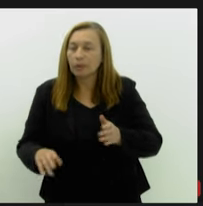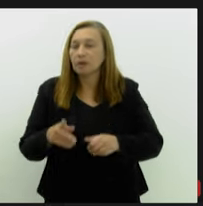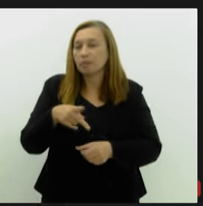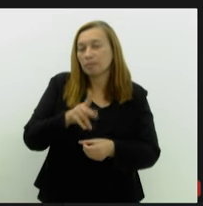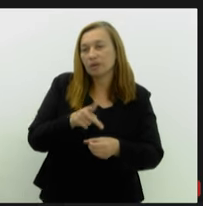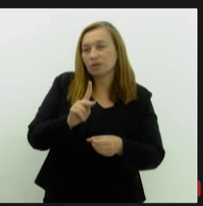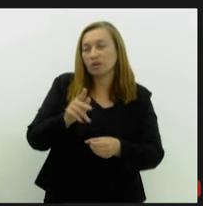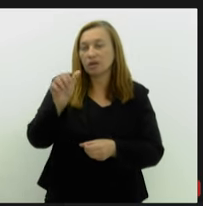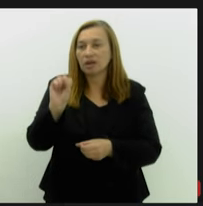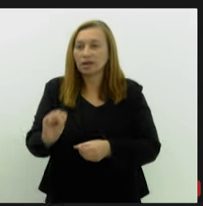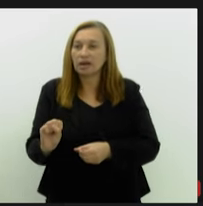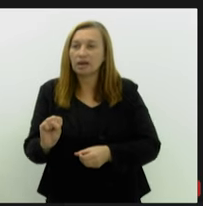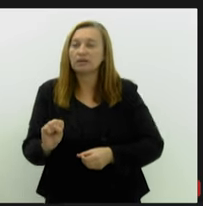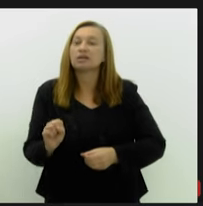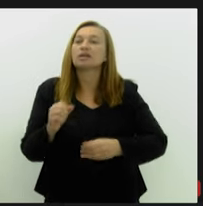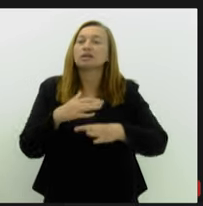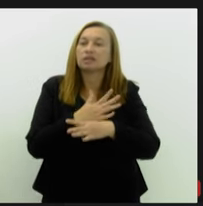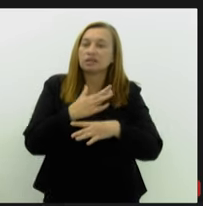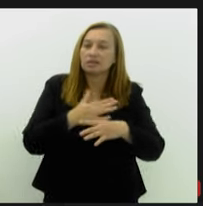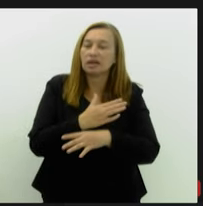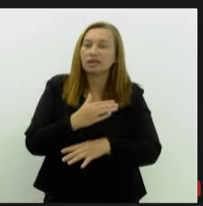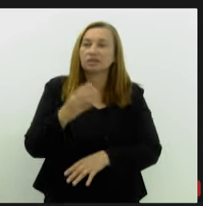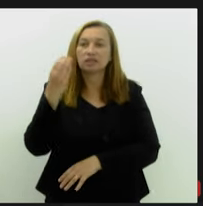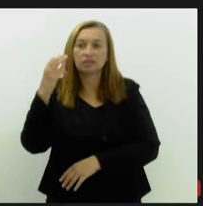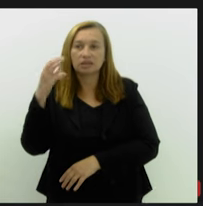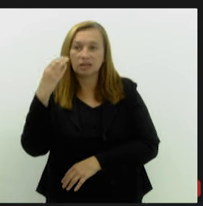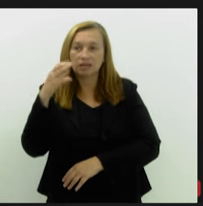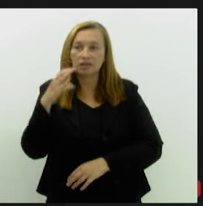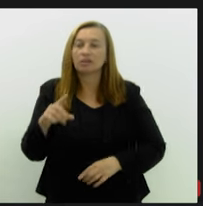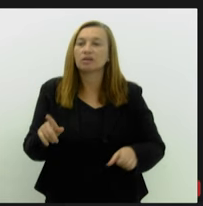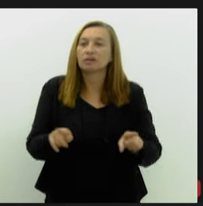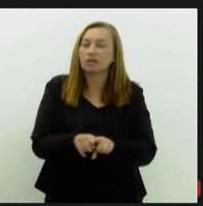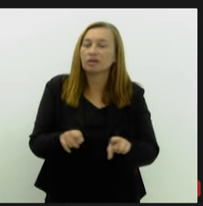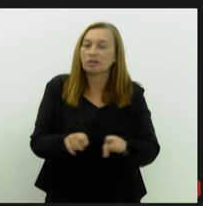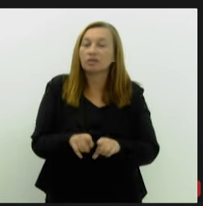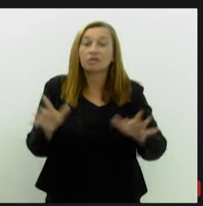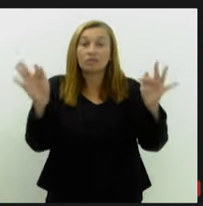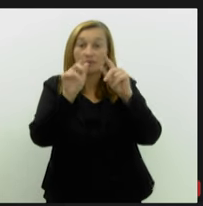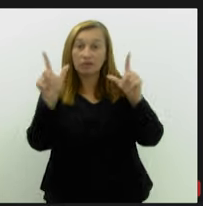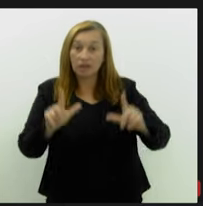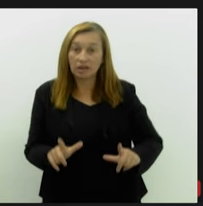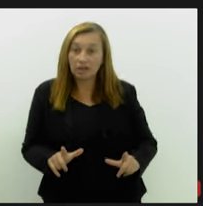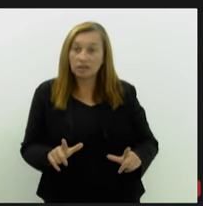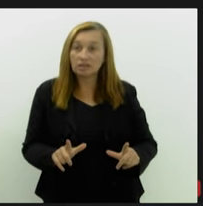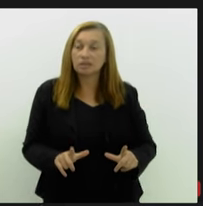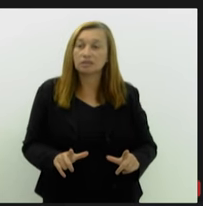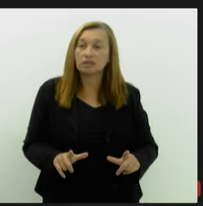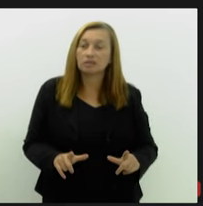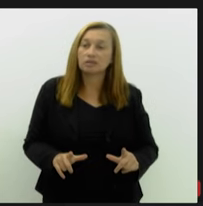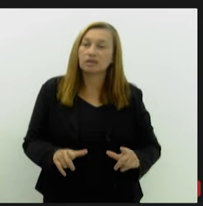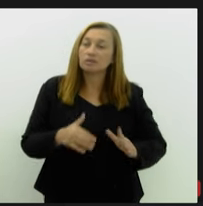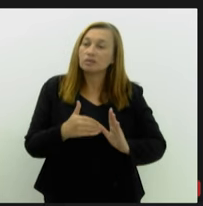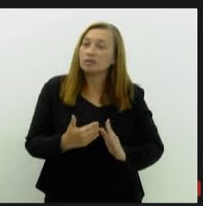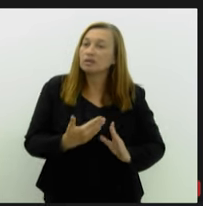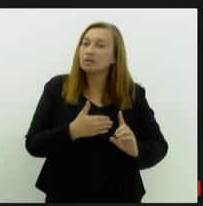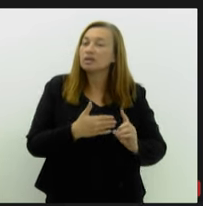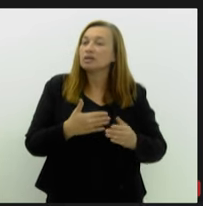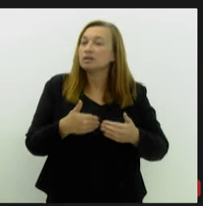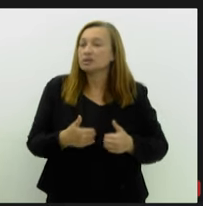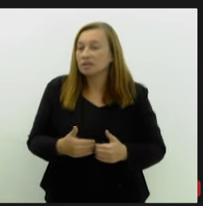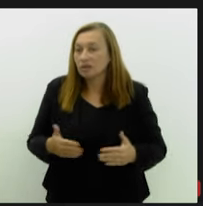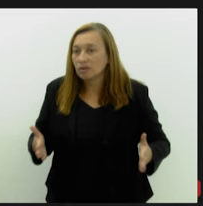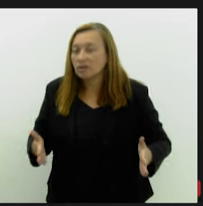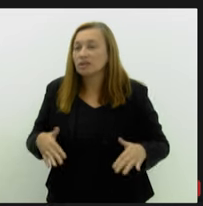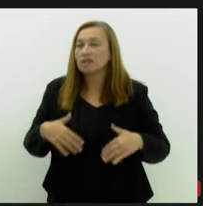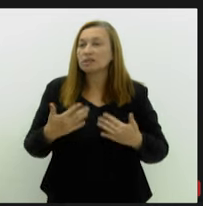da cidade de Niterói. Então, ele também ficou muito feliz com essa inauguração.